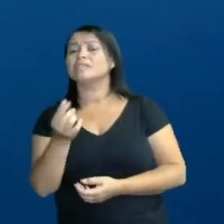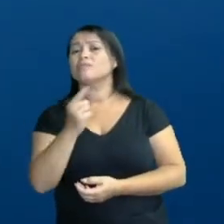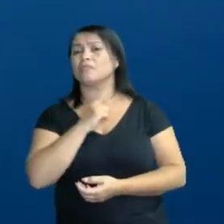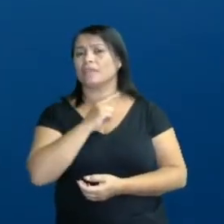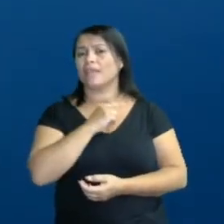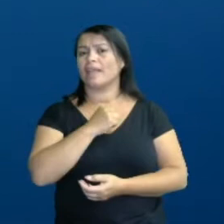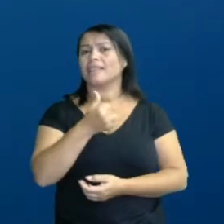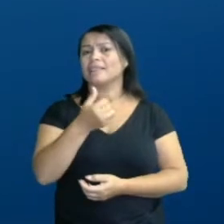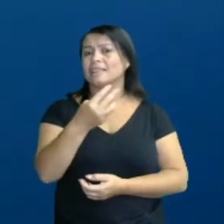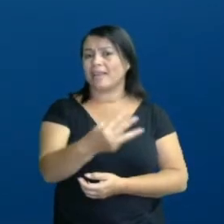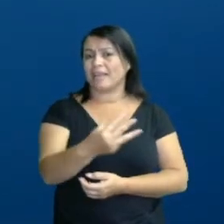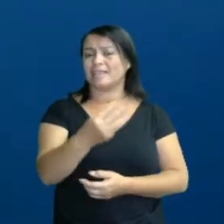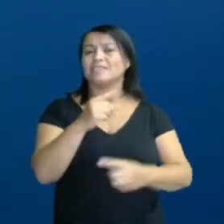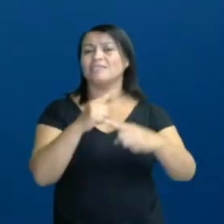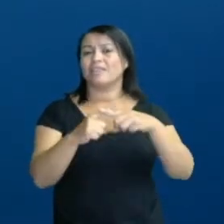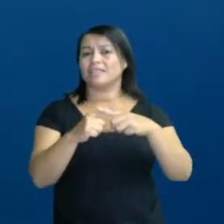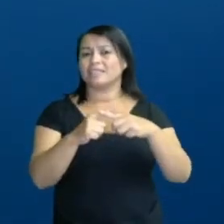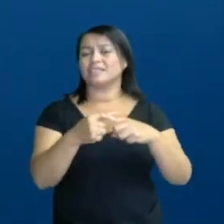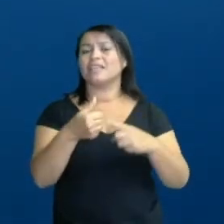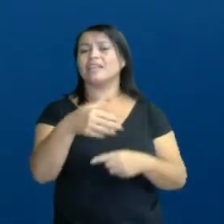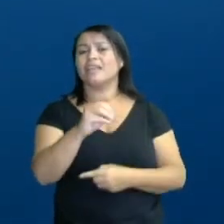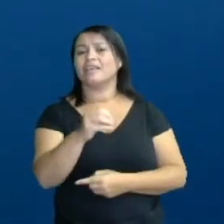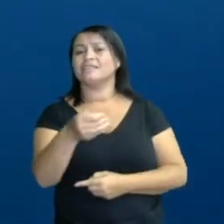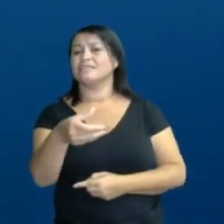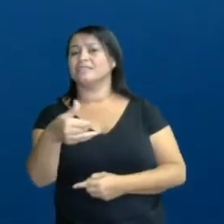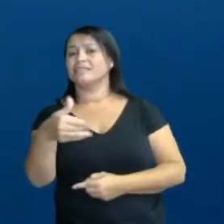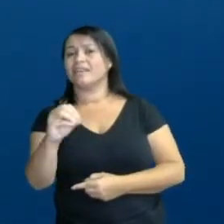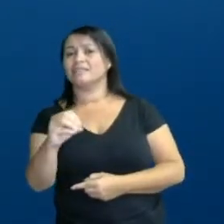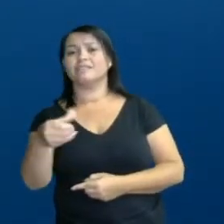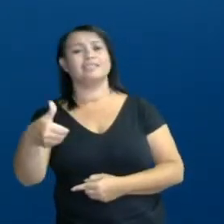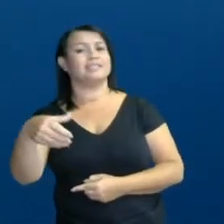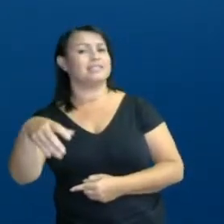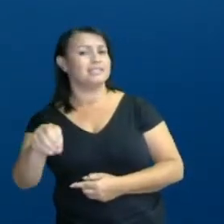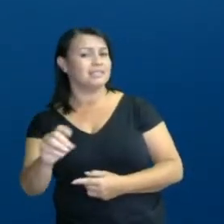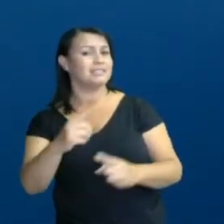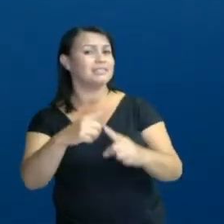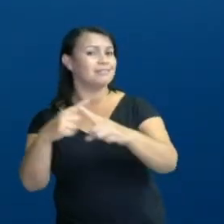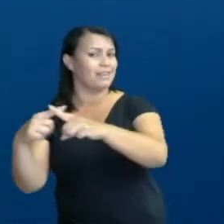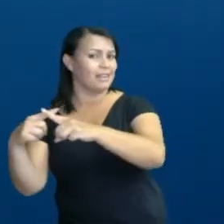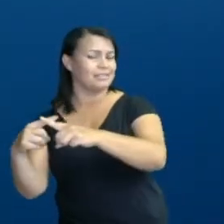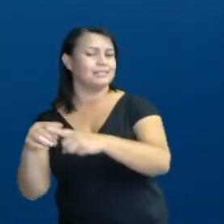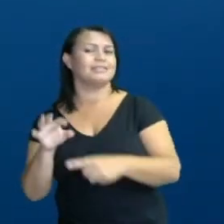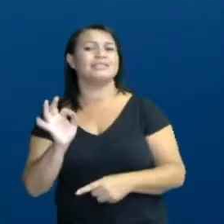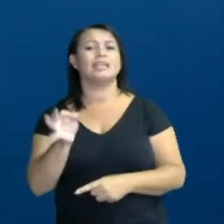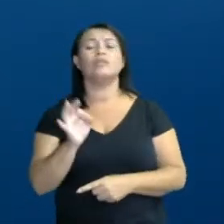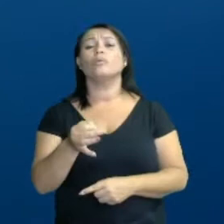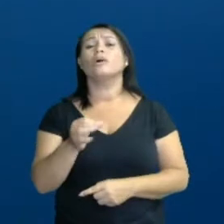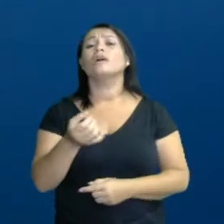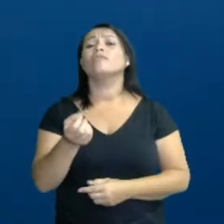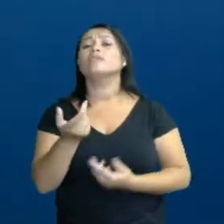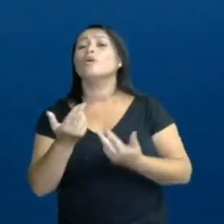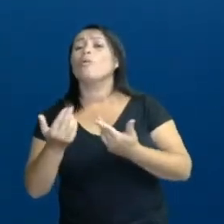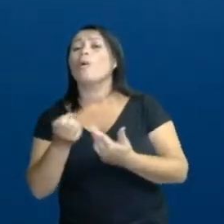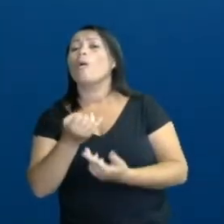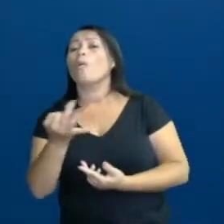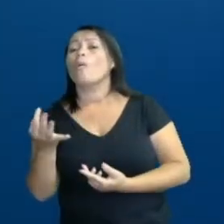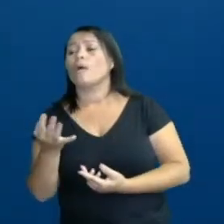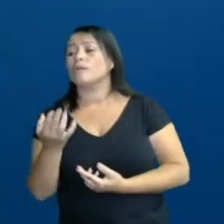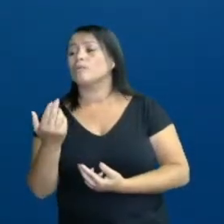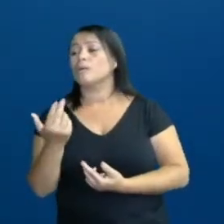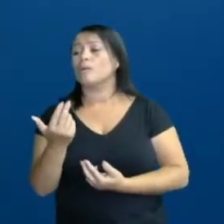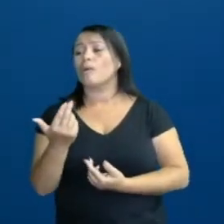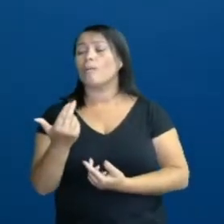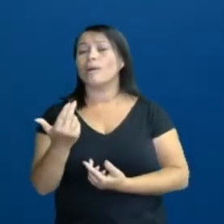minha base 3 vezes, né? Isso eu vou ter 10 vezes 10 vezes 10, que vai ser igual a quanto? Que vai